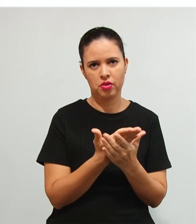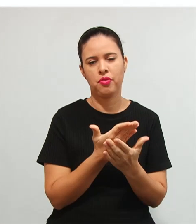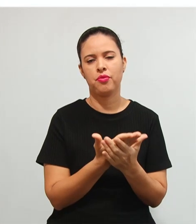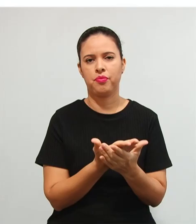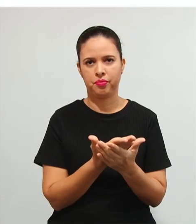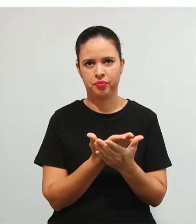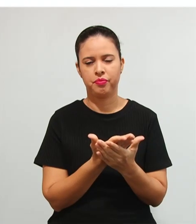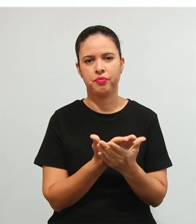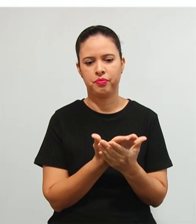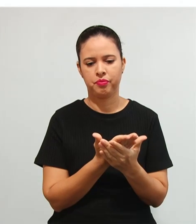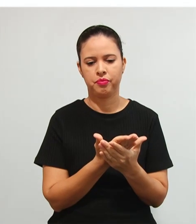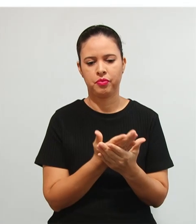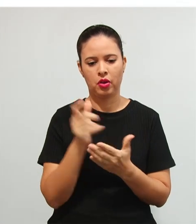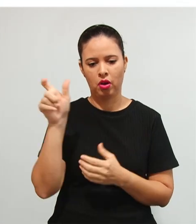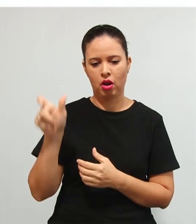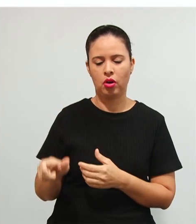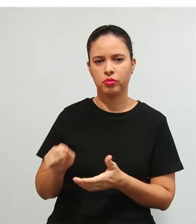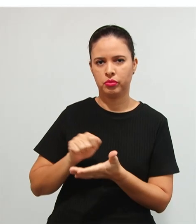CERN 2009.